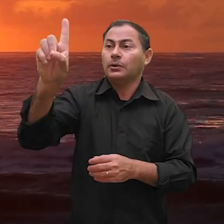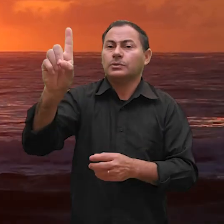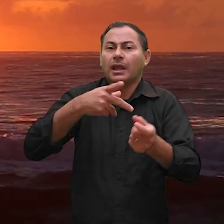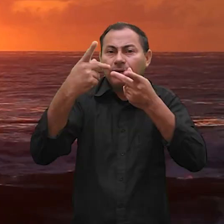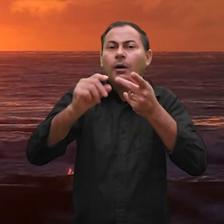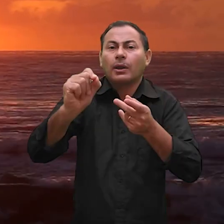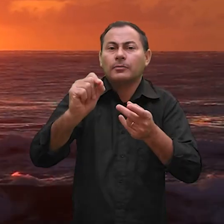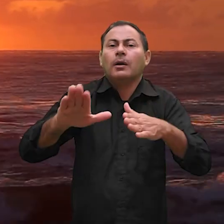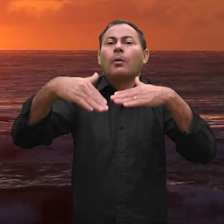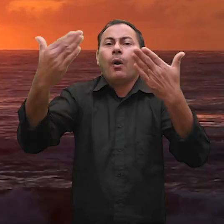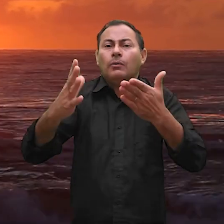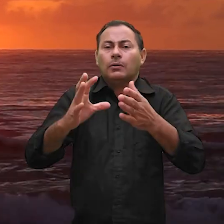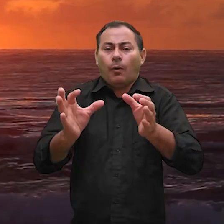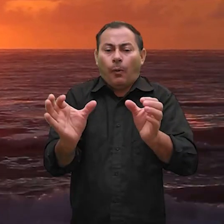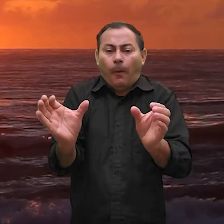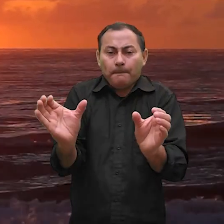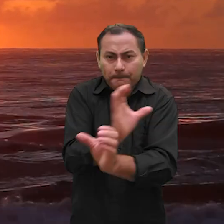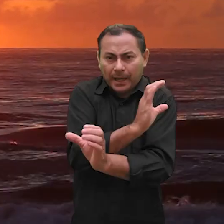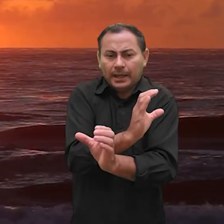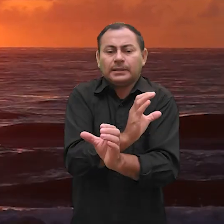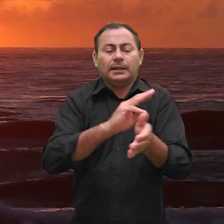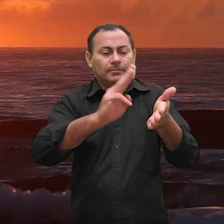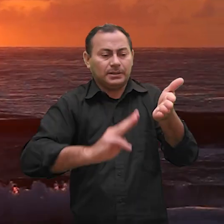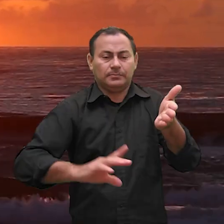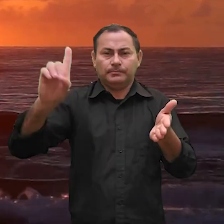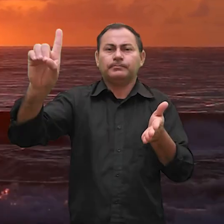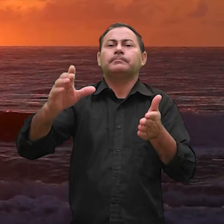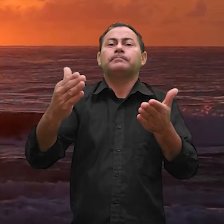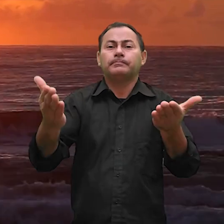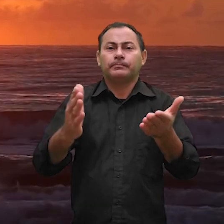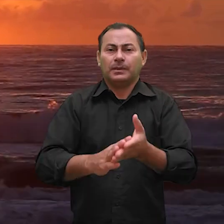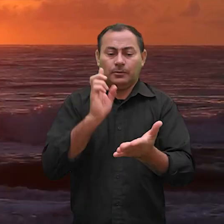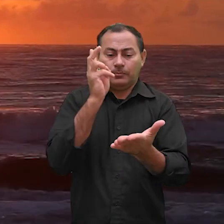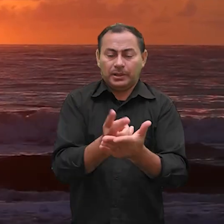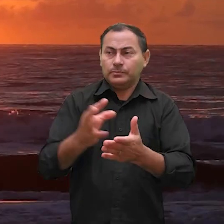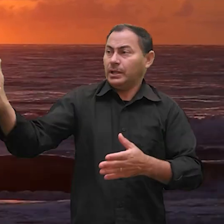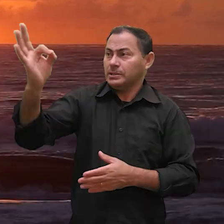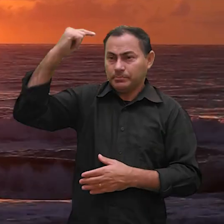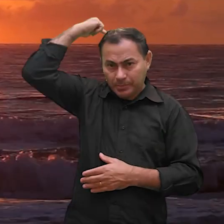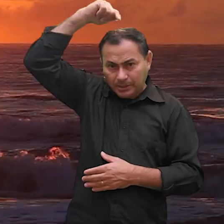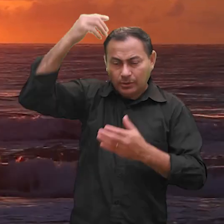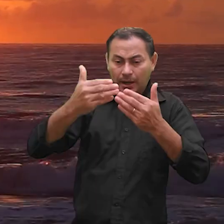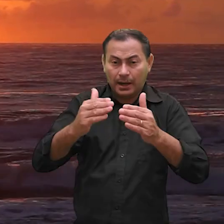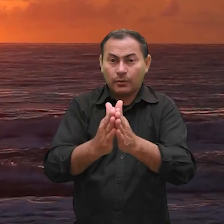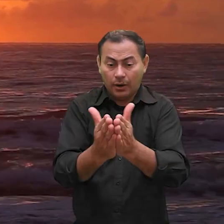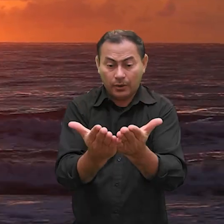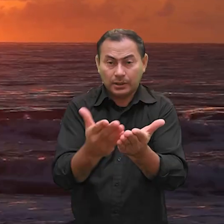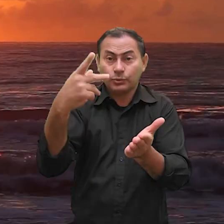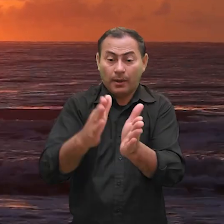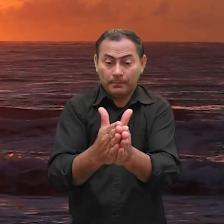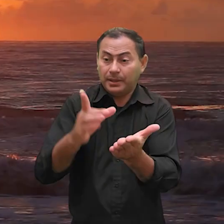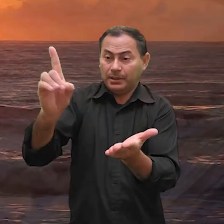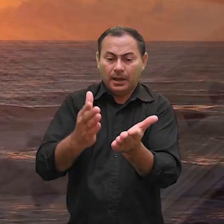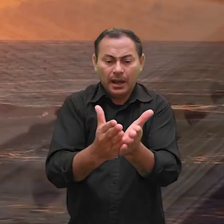que Deus quer dizer com isso? Qual é a completa e conclusiva mensagem de Deus aqui? No mesmo espírito, abra sua Bíblia e